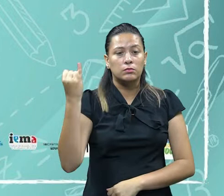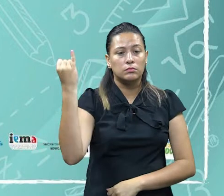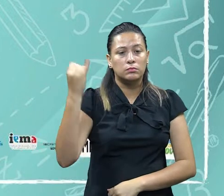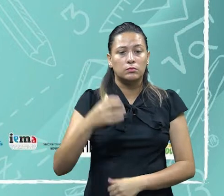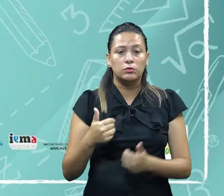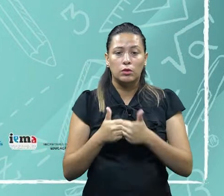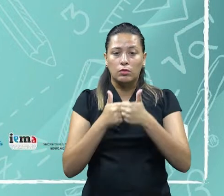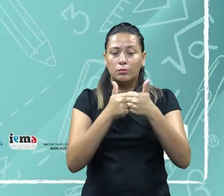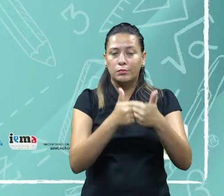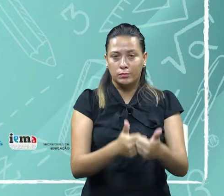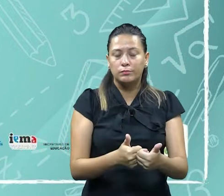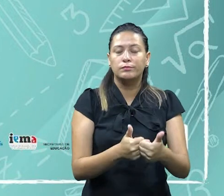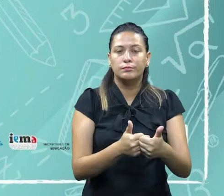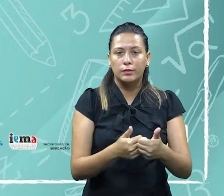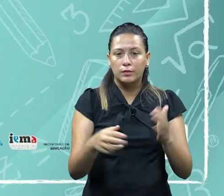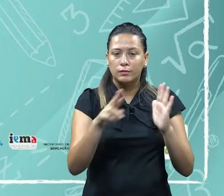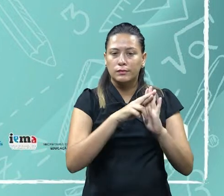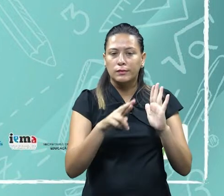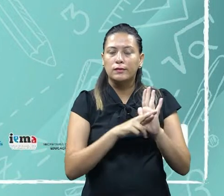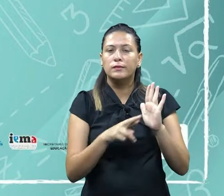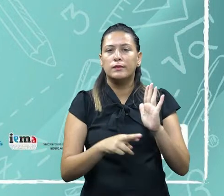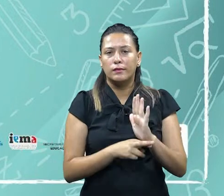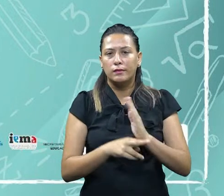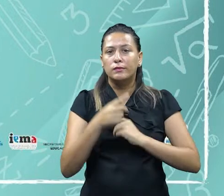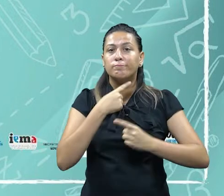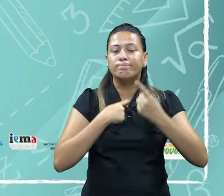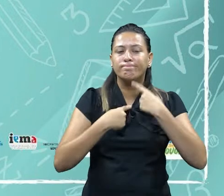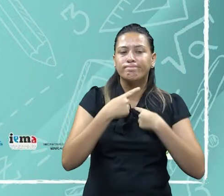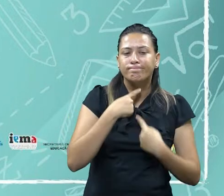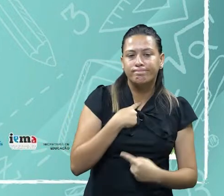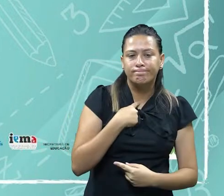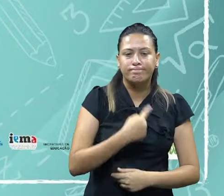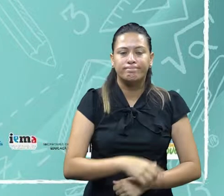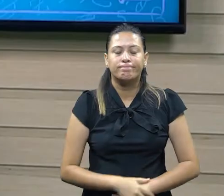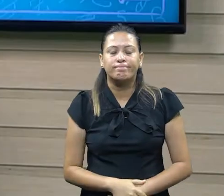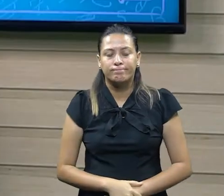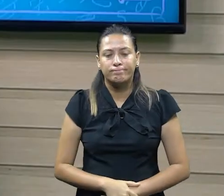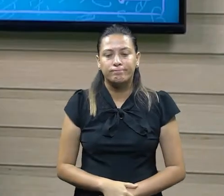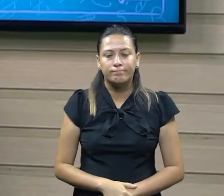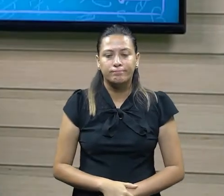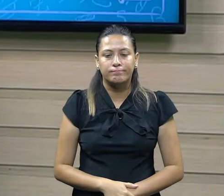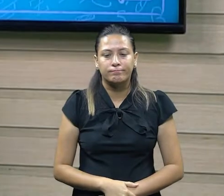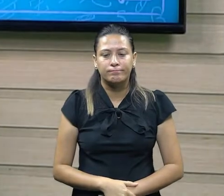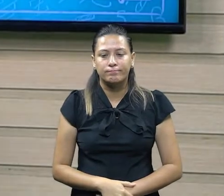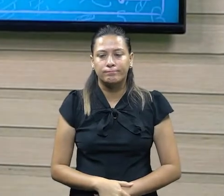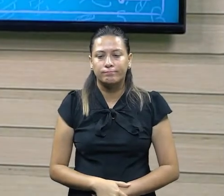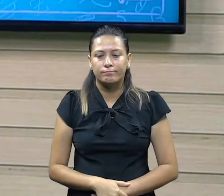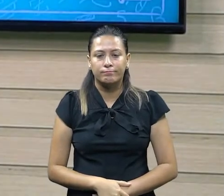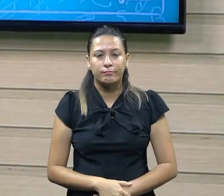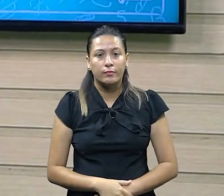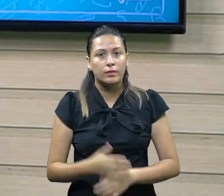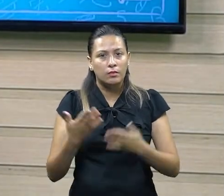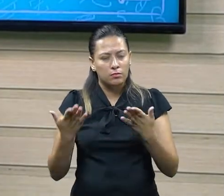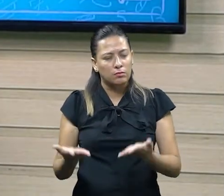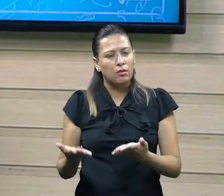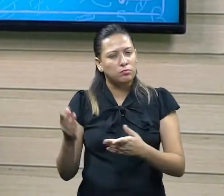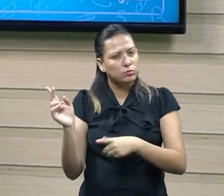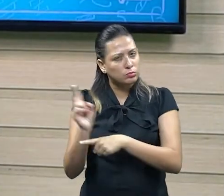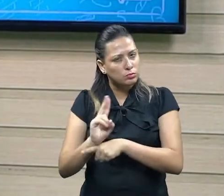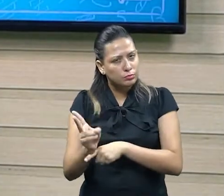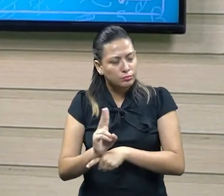mais importantes de acompanhamento dos padrões desejados. Então, quando a gente for fazer essa